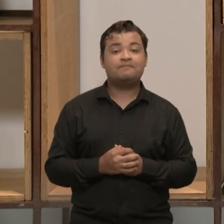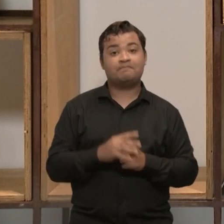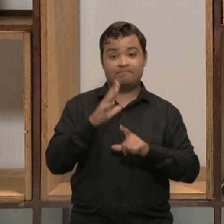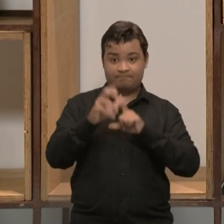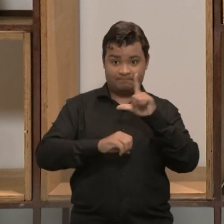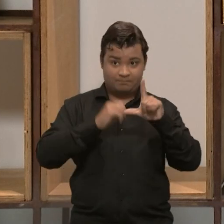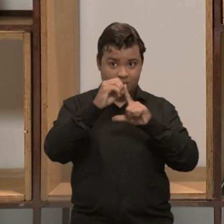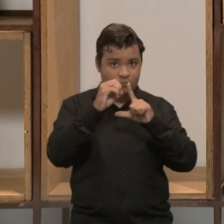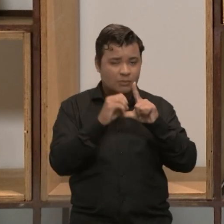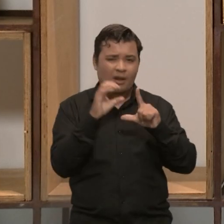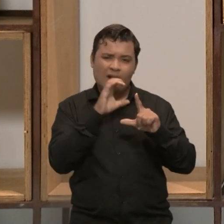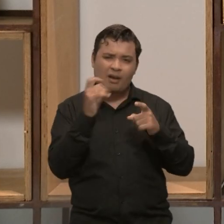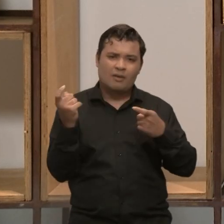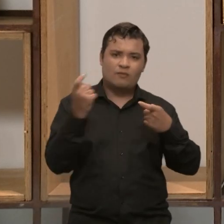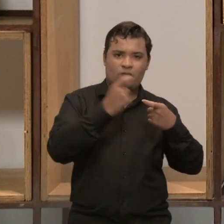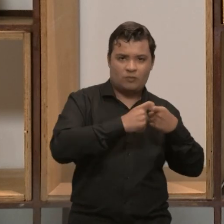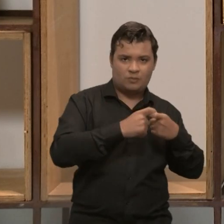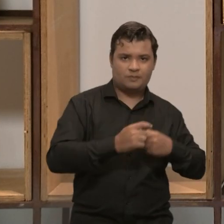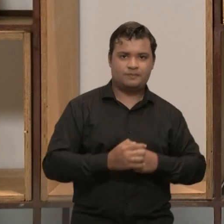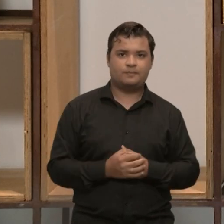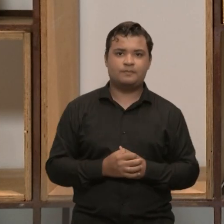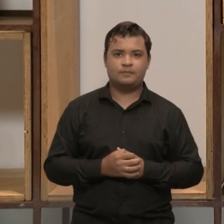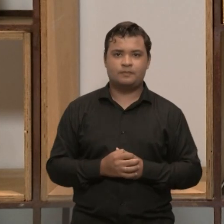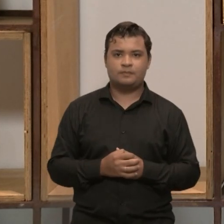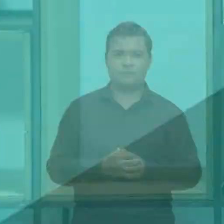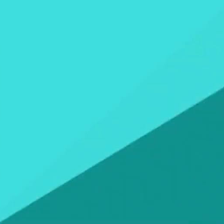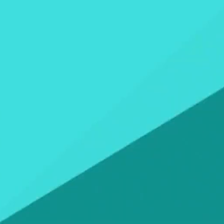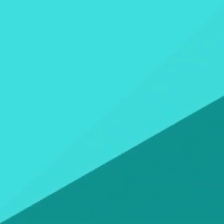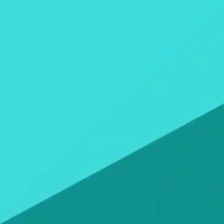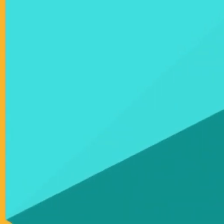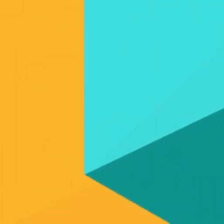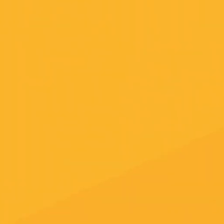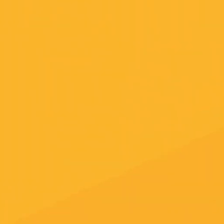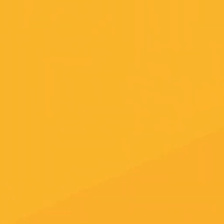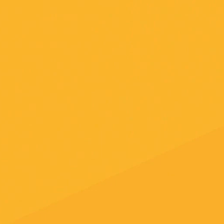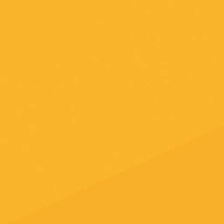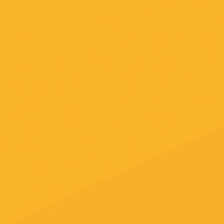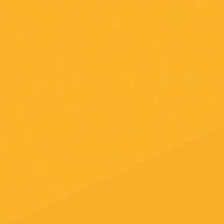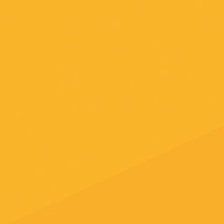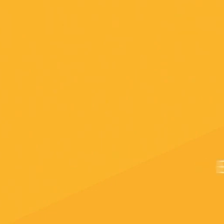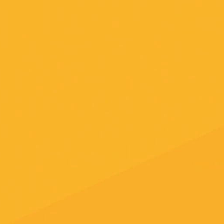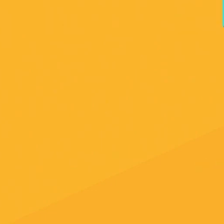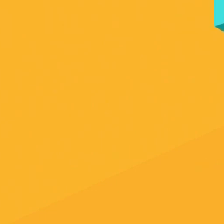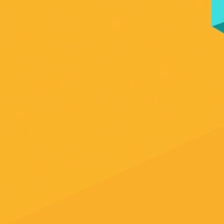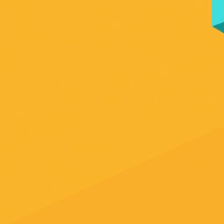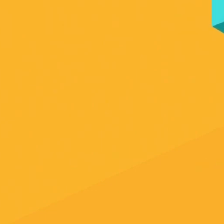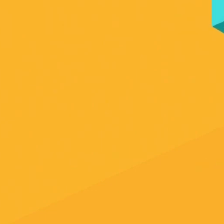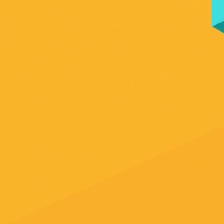FG volta rapidinho.